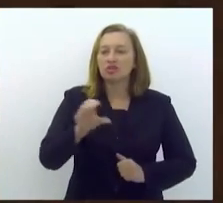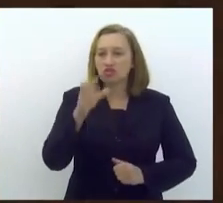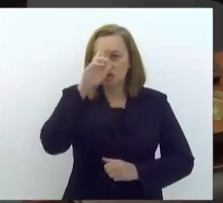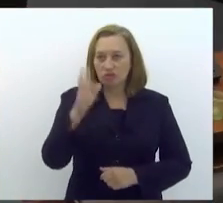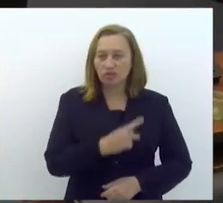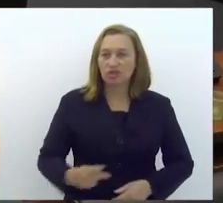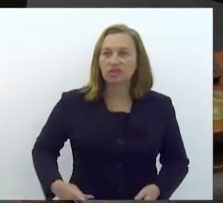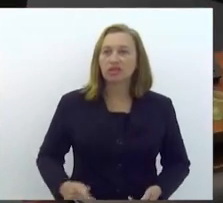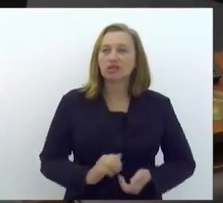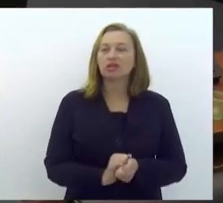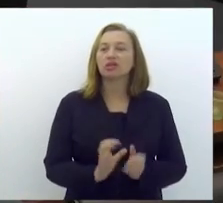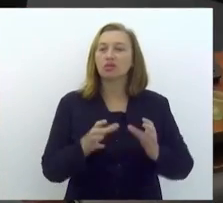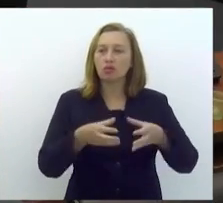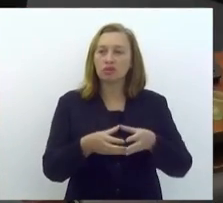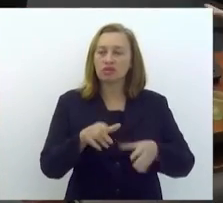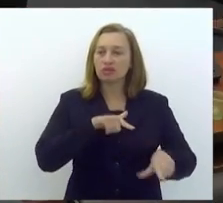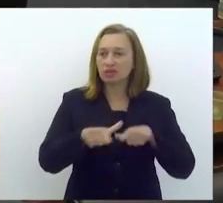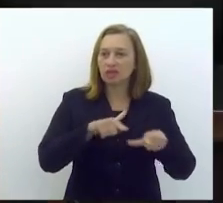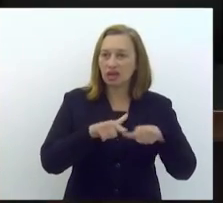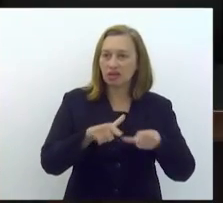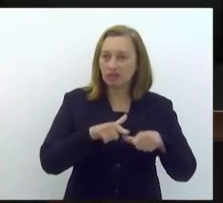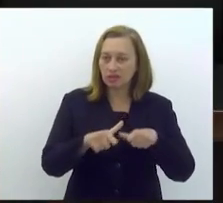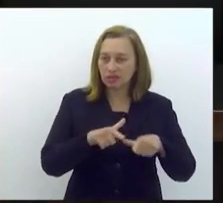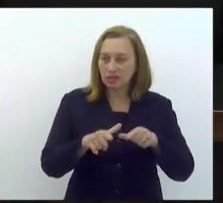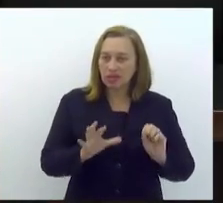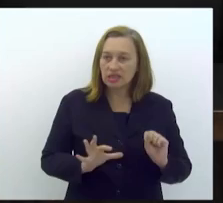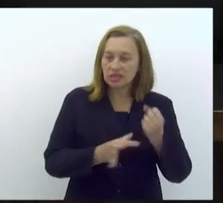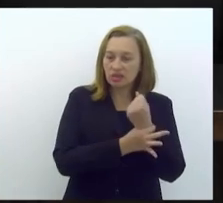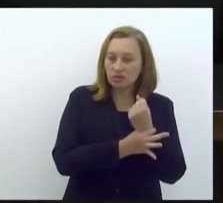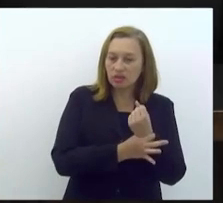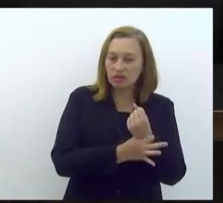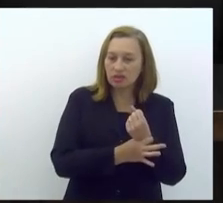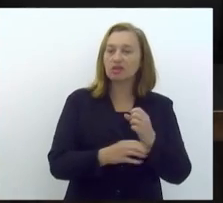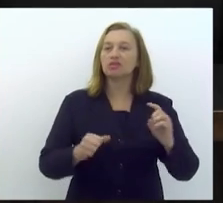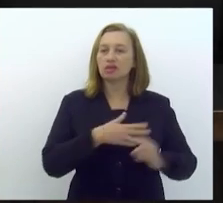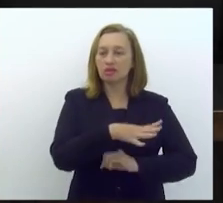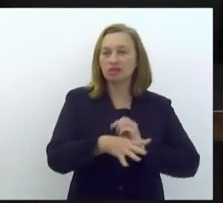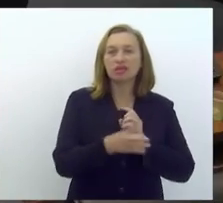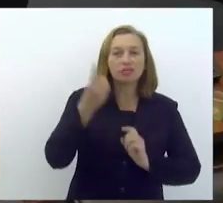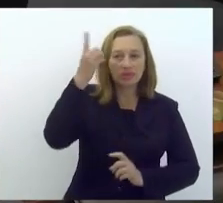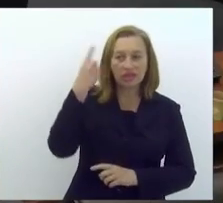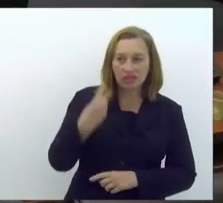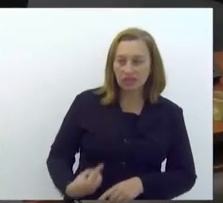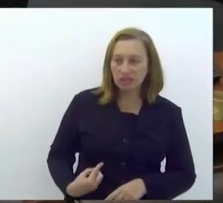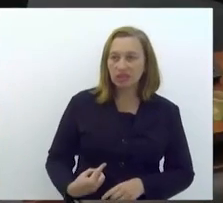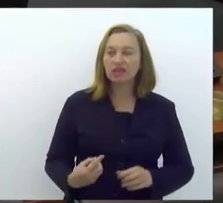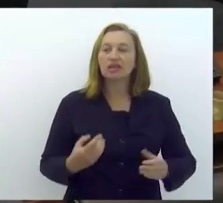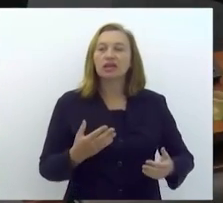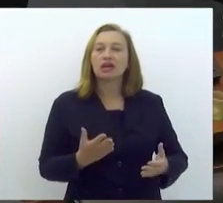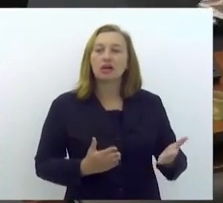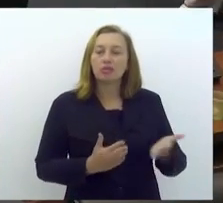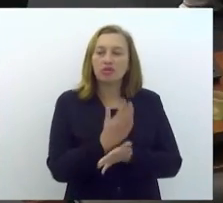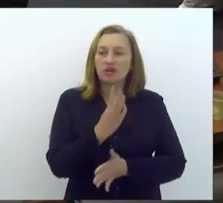pela comissão de trabalho legislação social e Seguridade Social deputada Dani Balbi